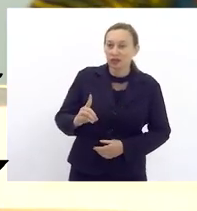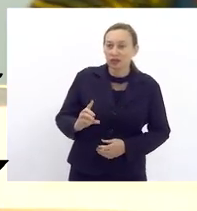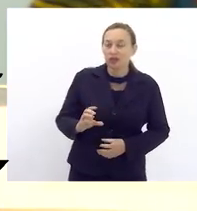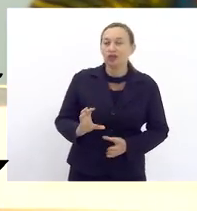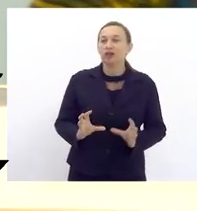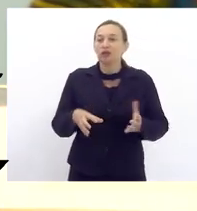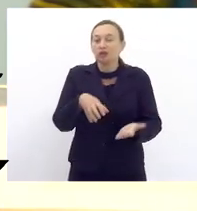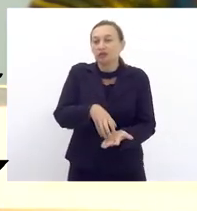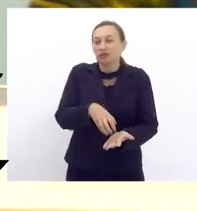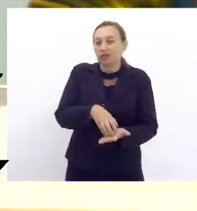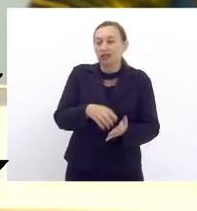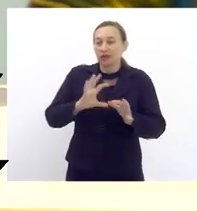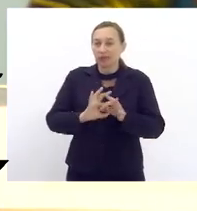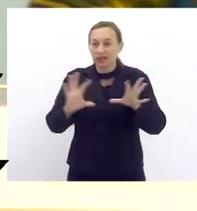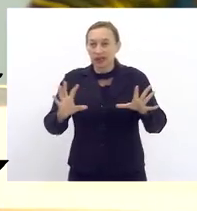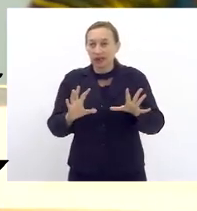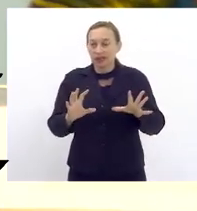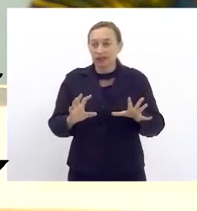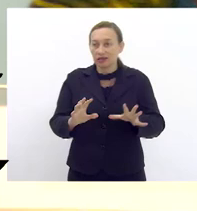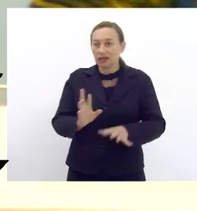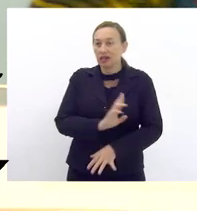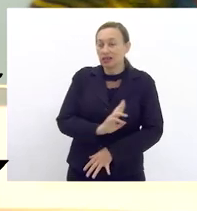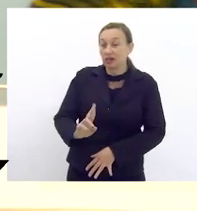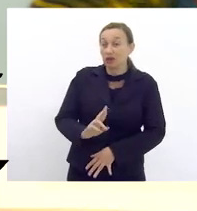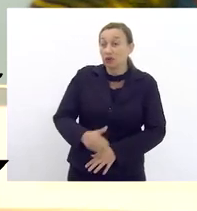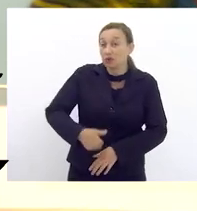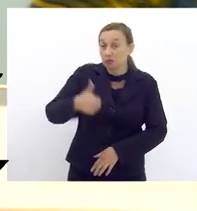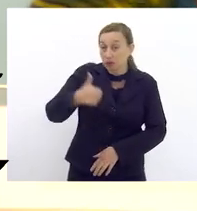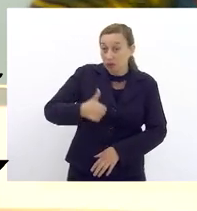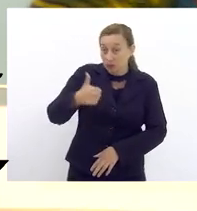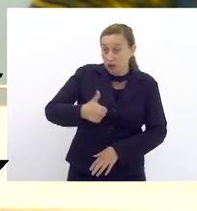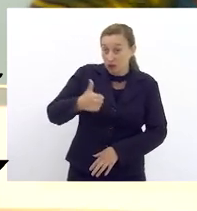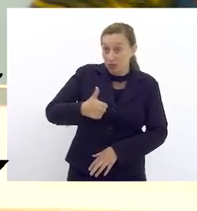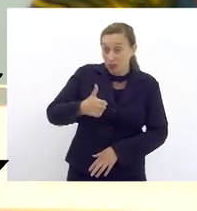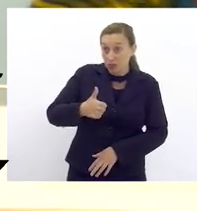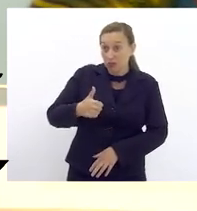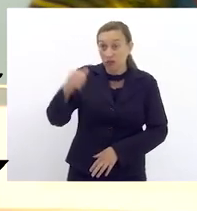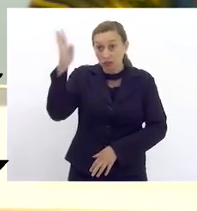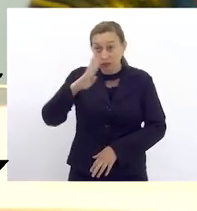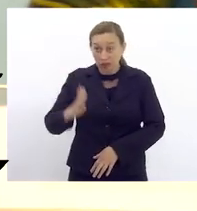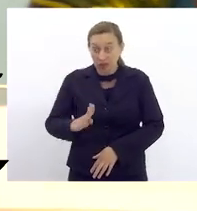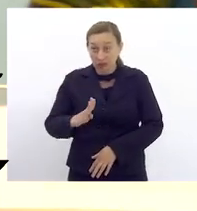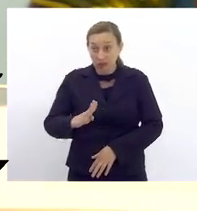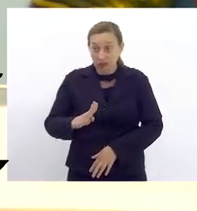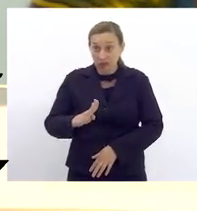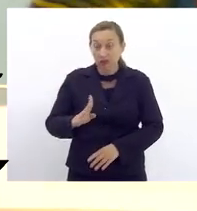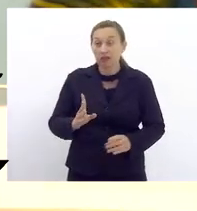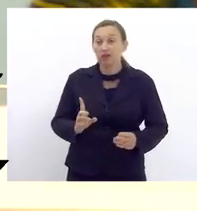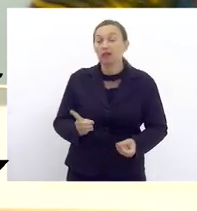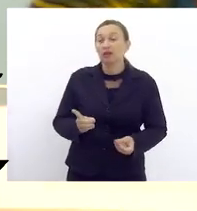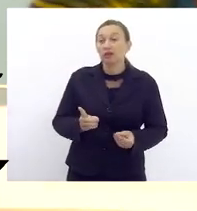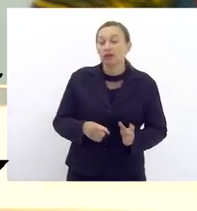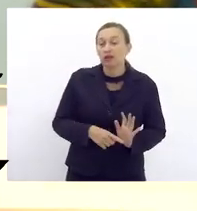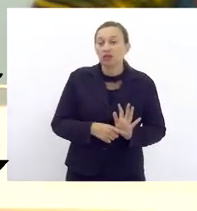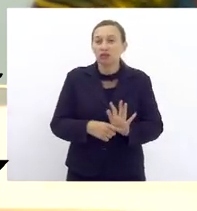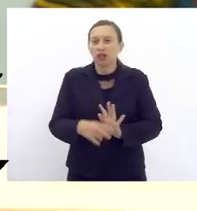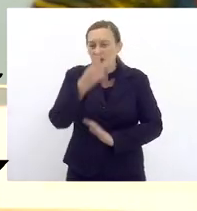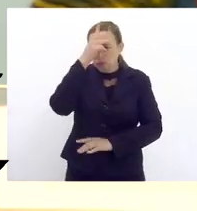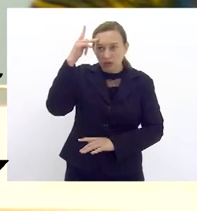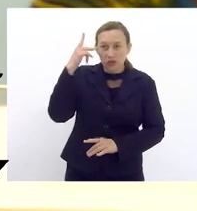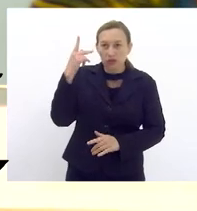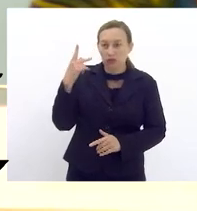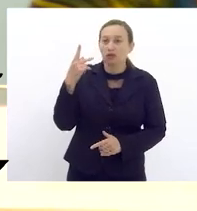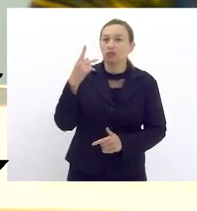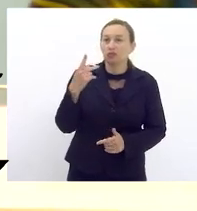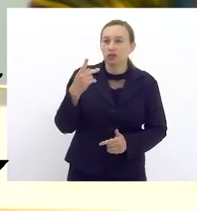da liberdade religiosa foi o primeiro equipamento público no Brasil atender vítima de racismo religioso né